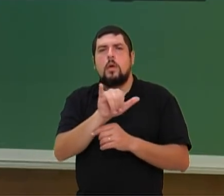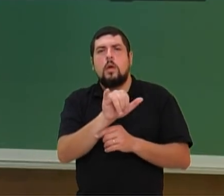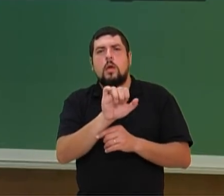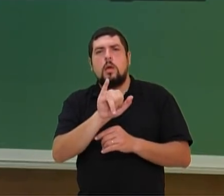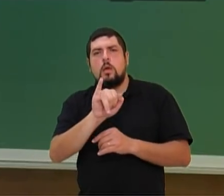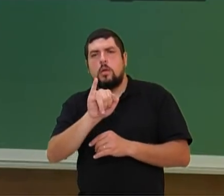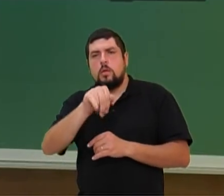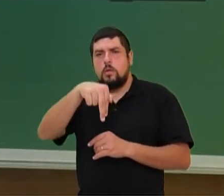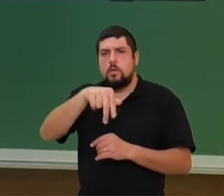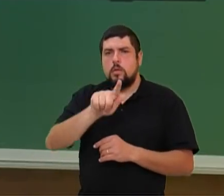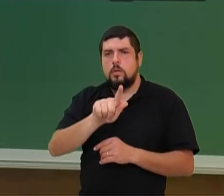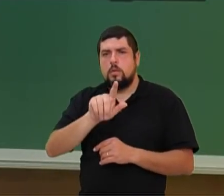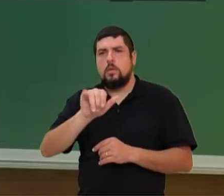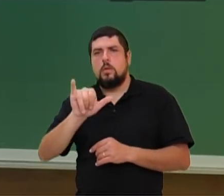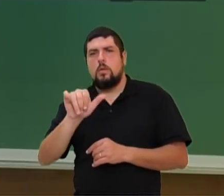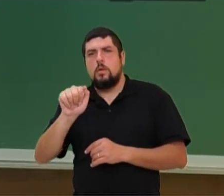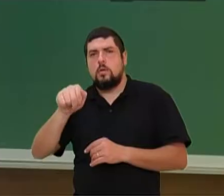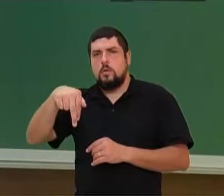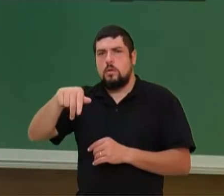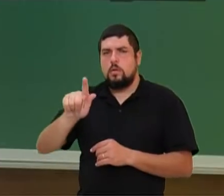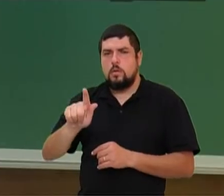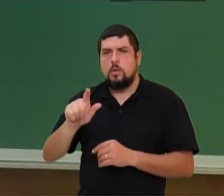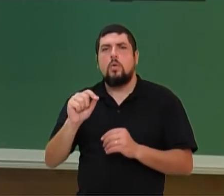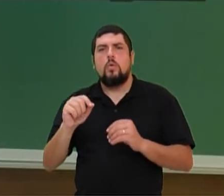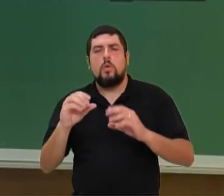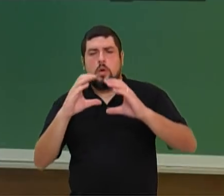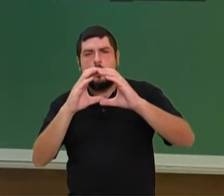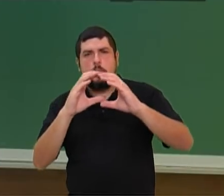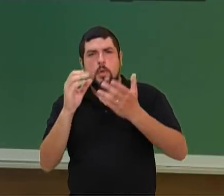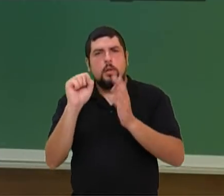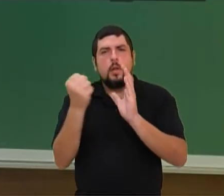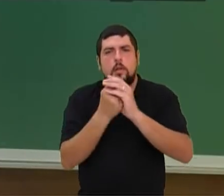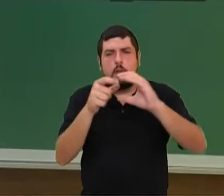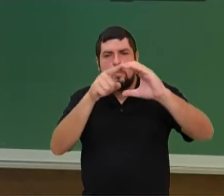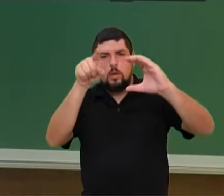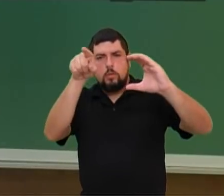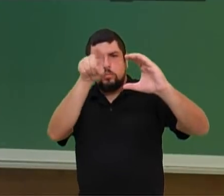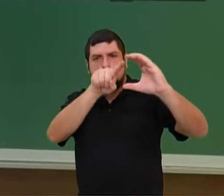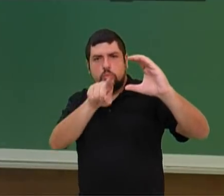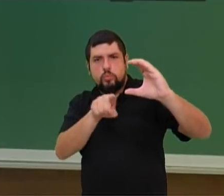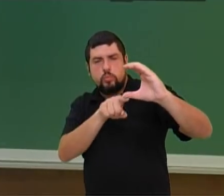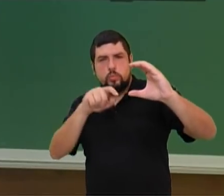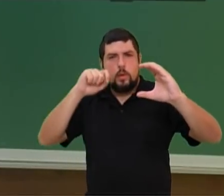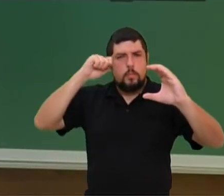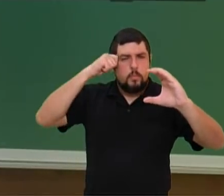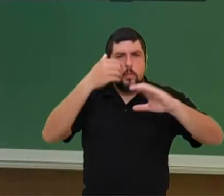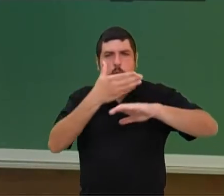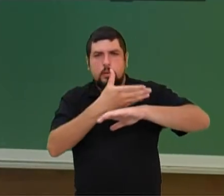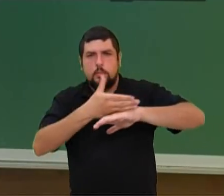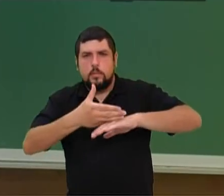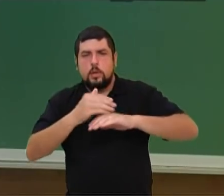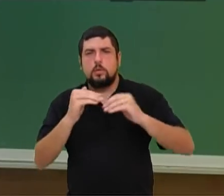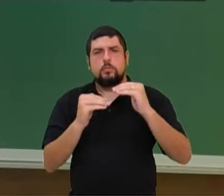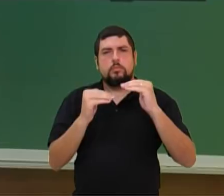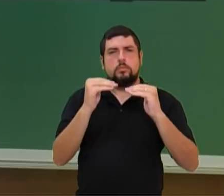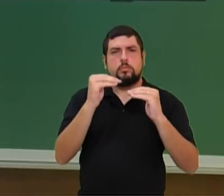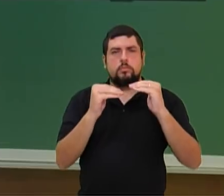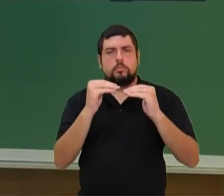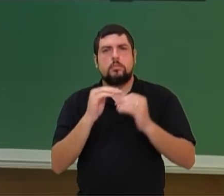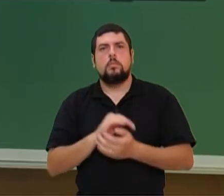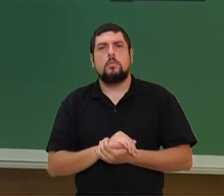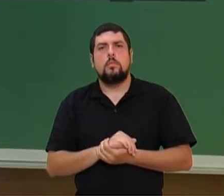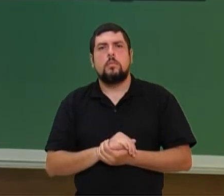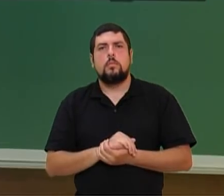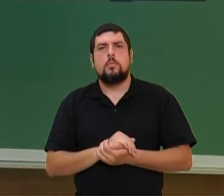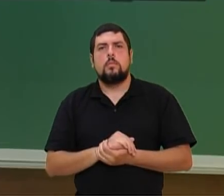O taoísmo é esse símbolo do yin e do yang, né? O bem e o mal, tá? Que é a ideia do equilíbrio. Então não está relacionado